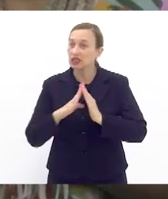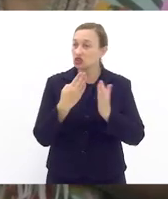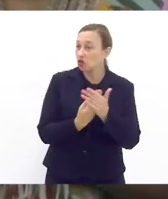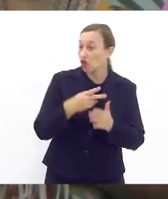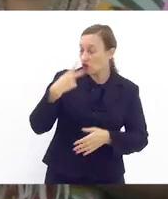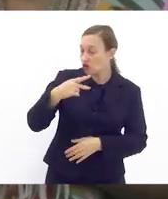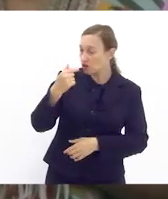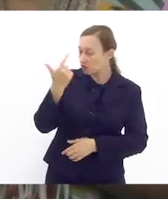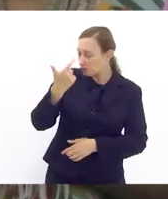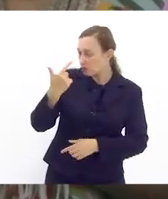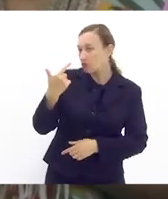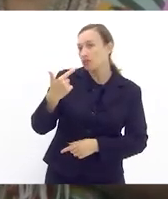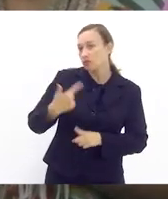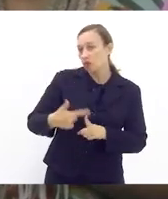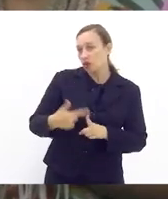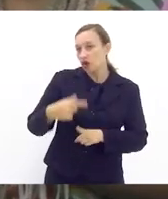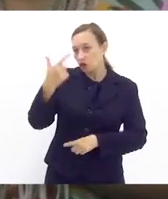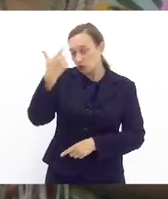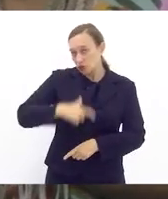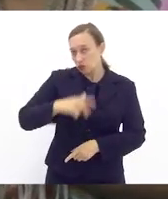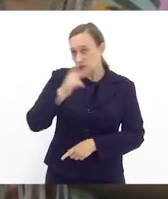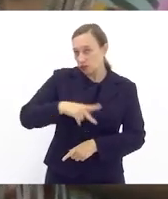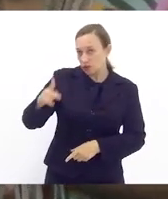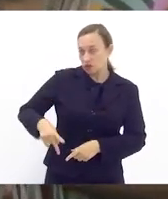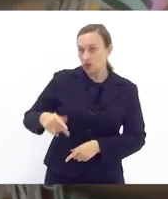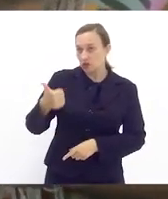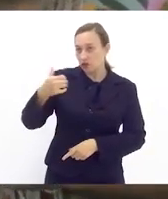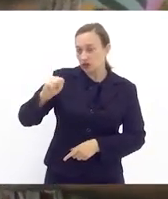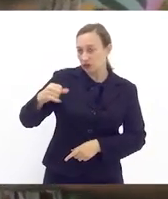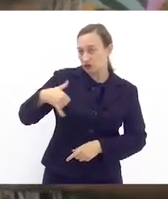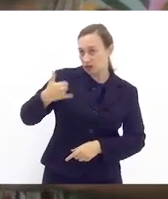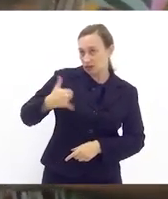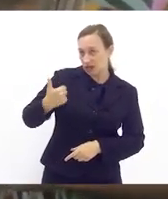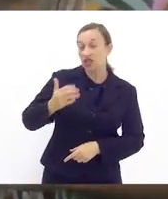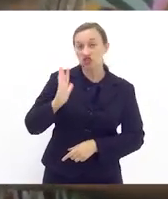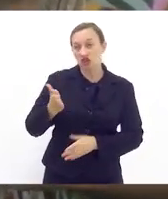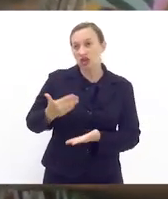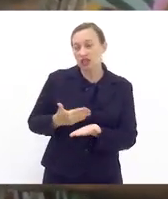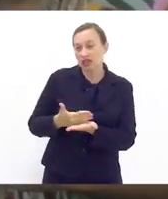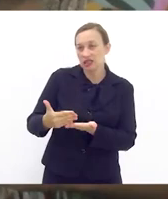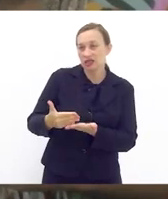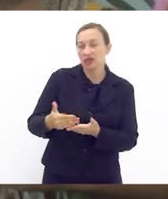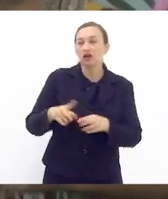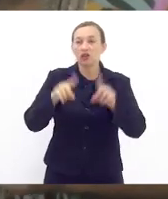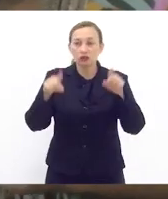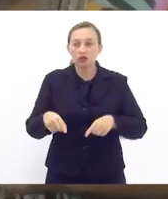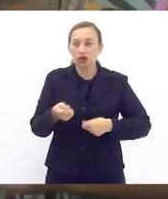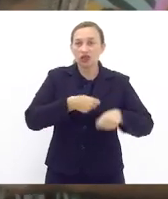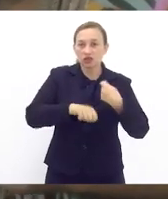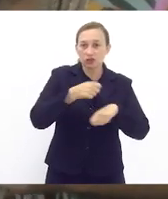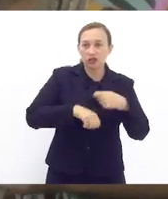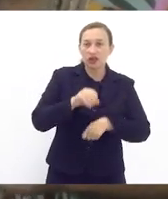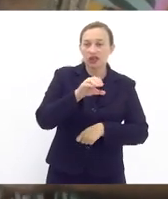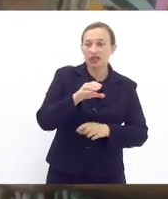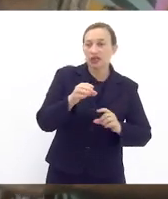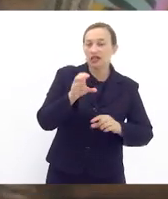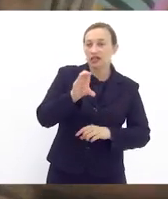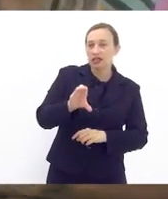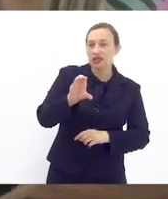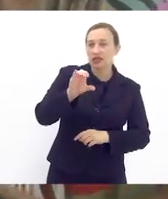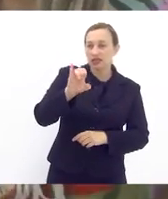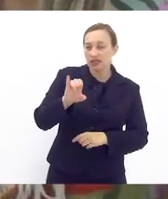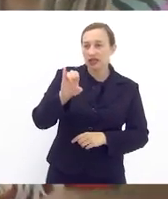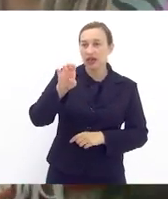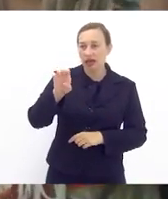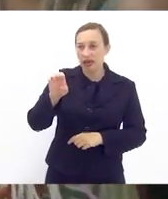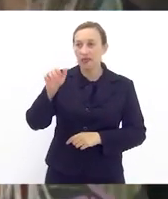porque eu sou um profissional de educação desde os meus 18 anos de idade comecei Como funcionário administrativo de CIEP ainda do programa